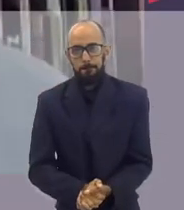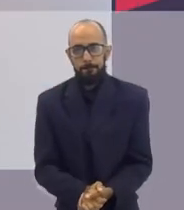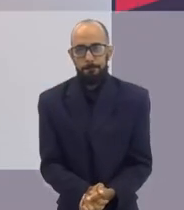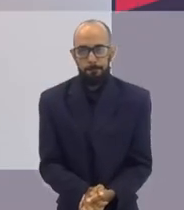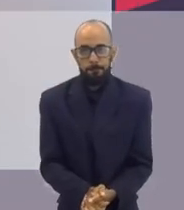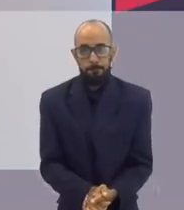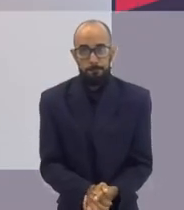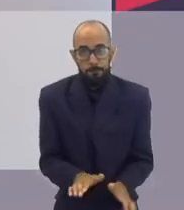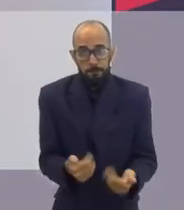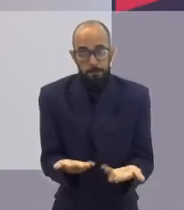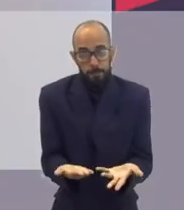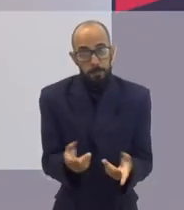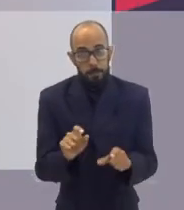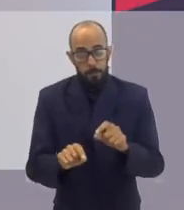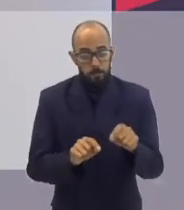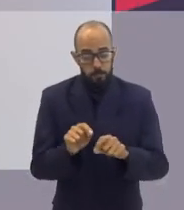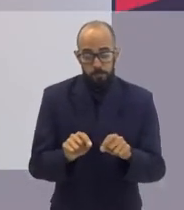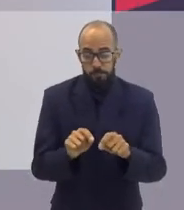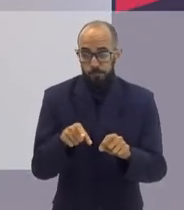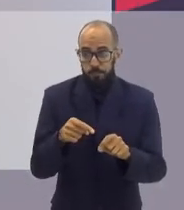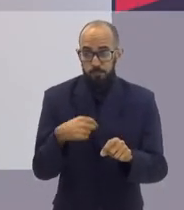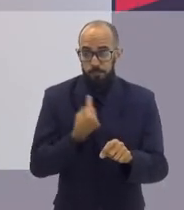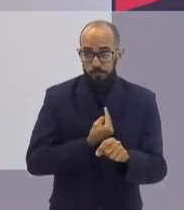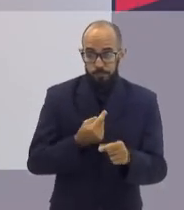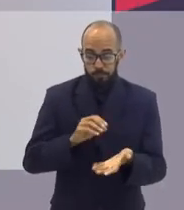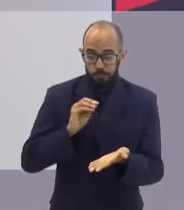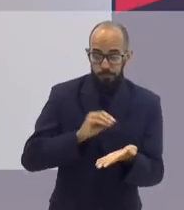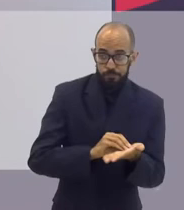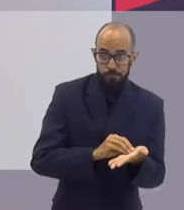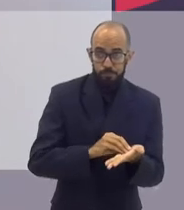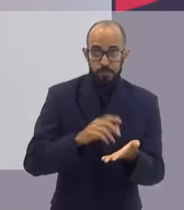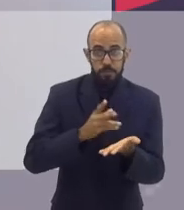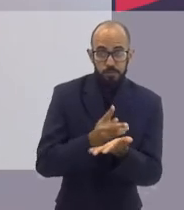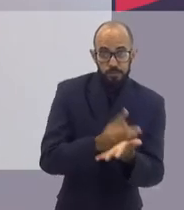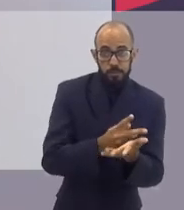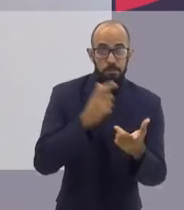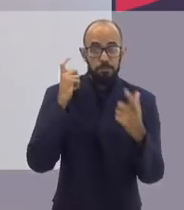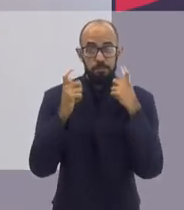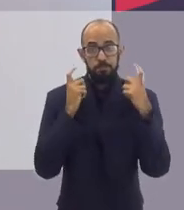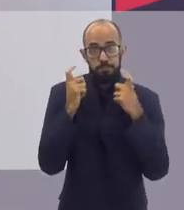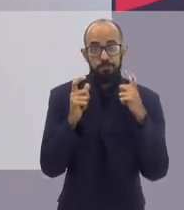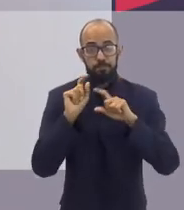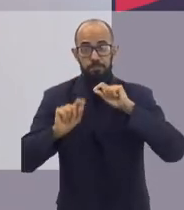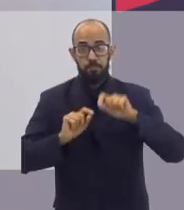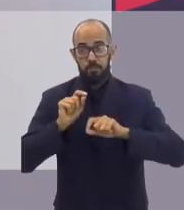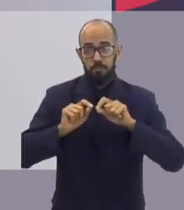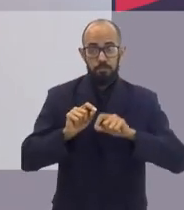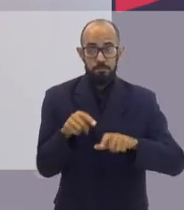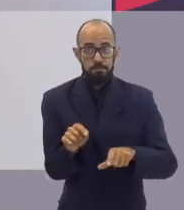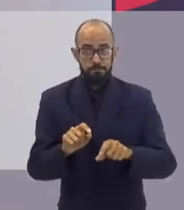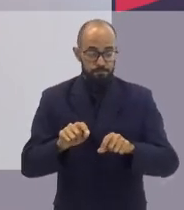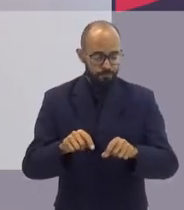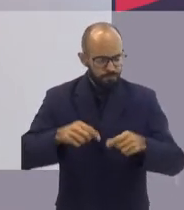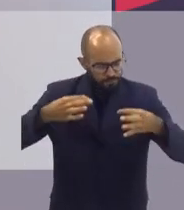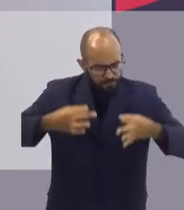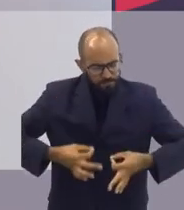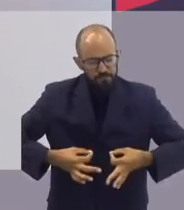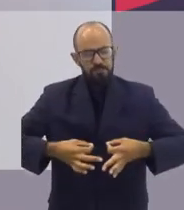né? Então, a gente foi colocando essas coisas, e sempre com uma preocupação enorme de